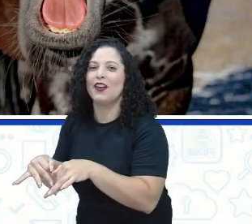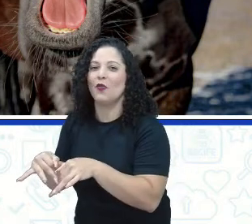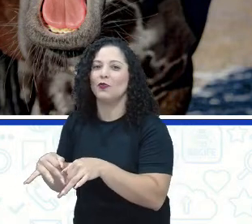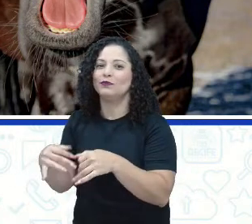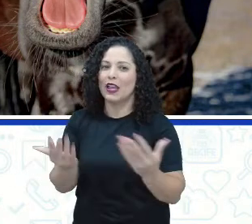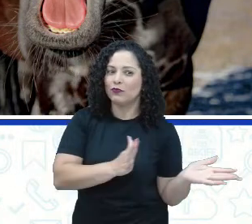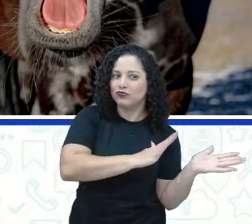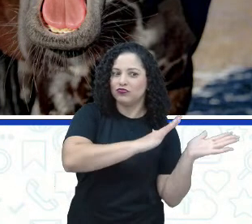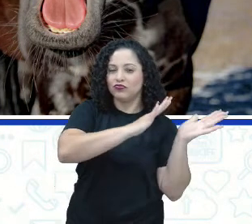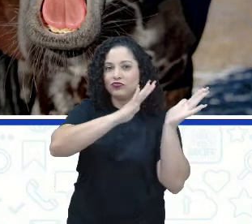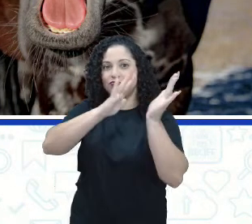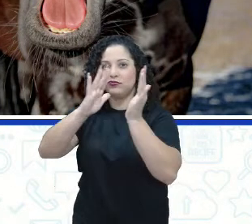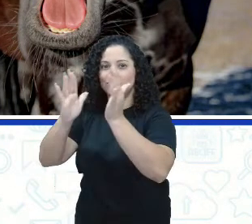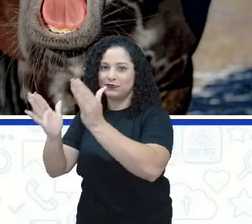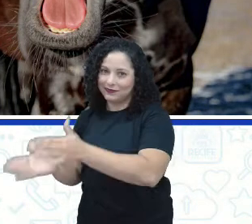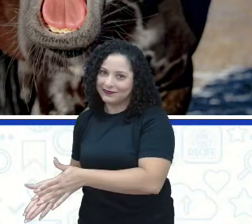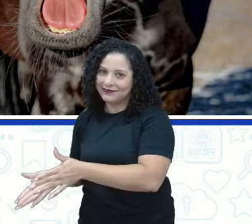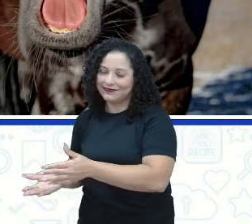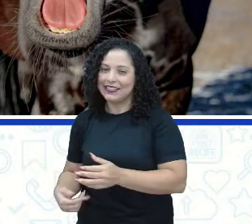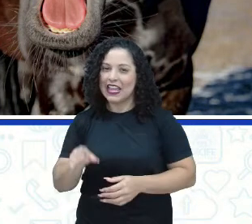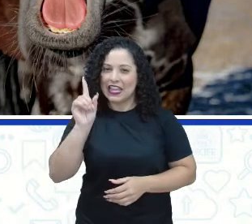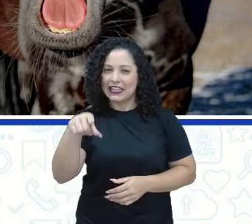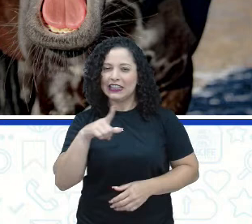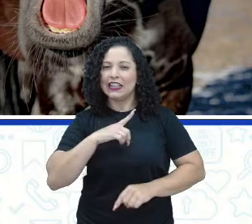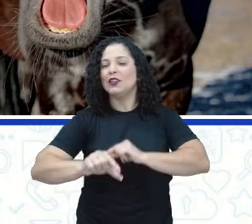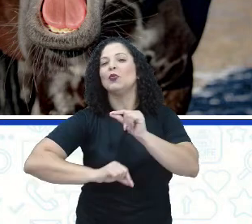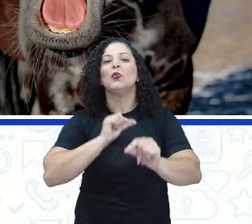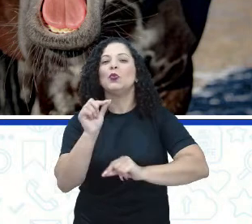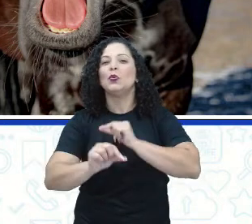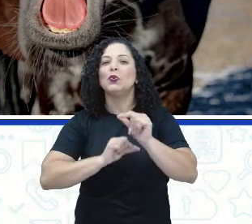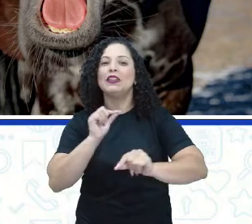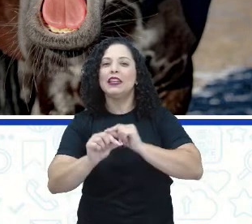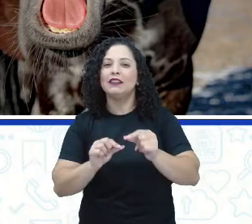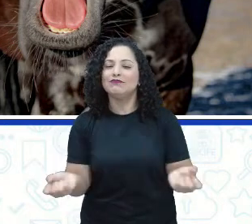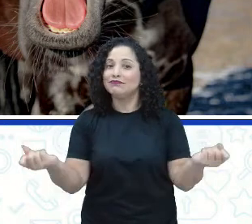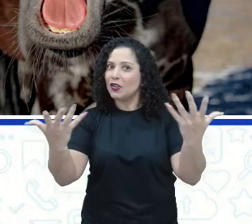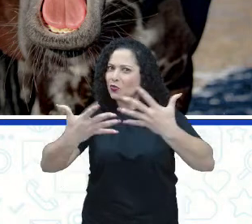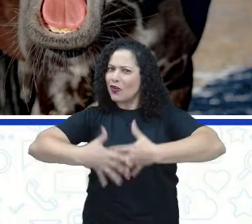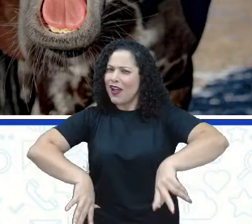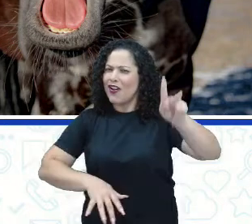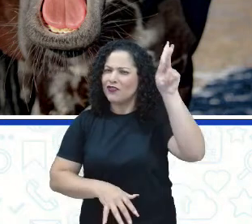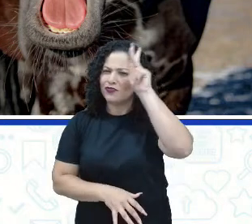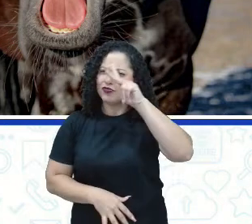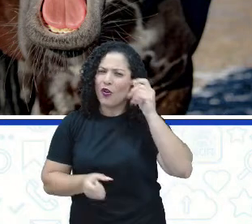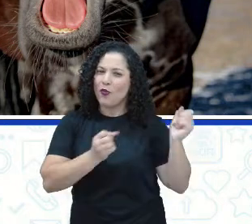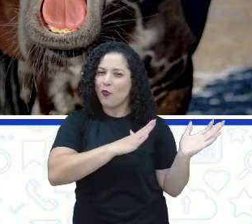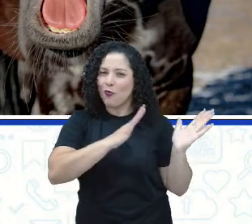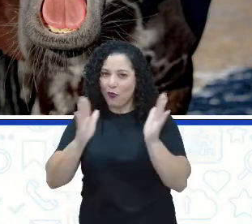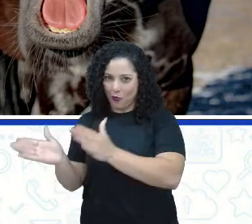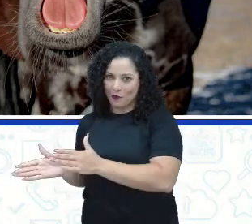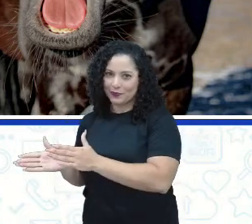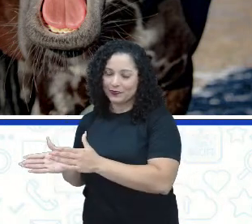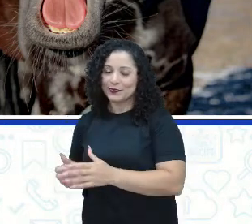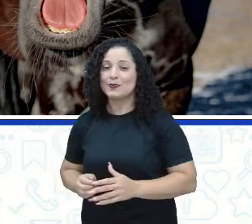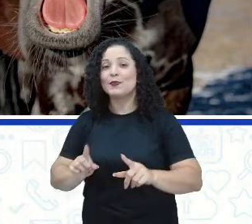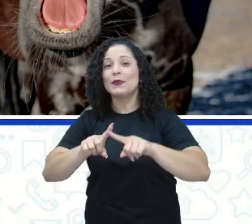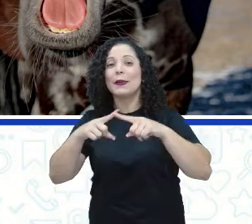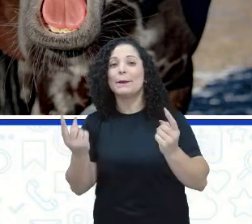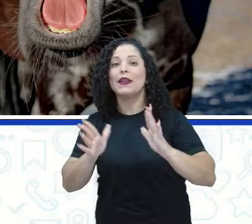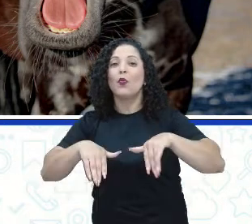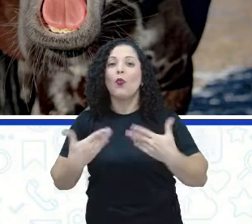considerando que ele vá seguir um rumo natural ou comum, né? Mas quando